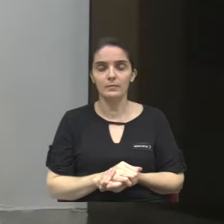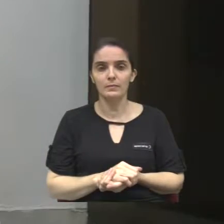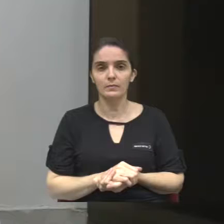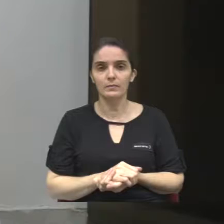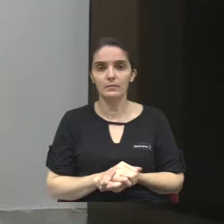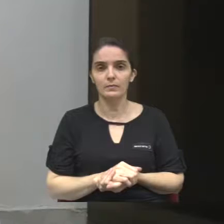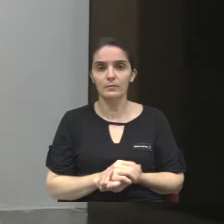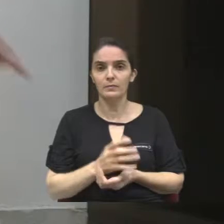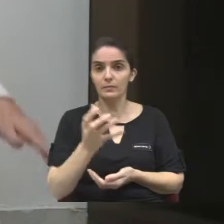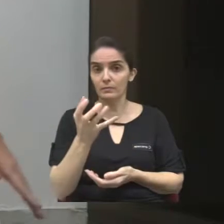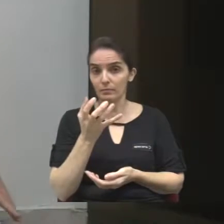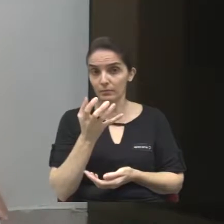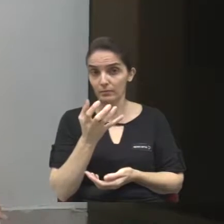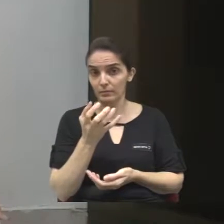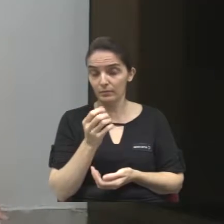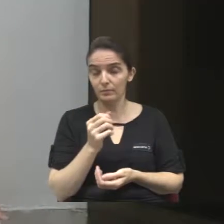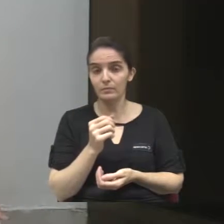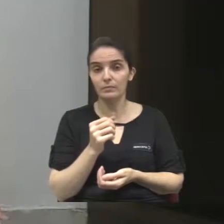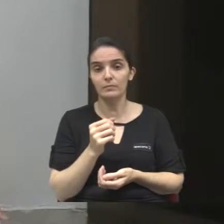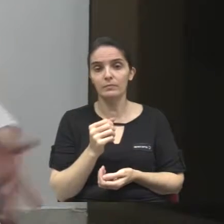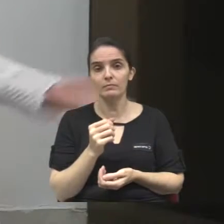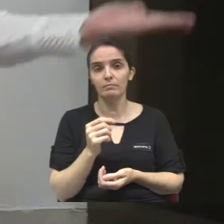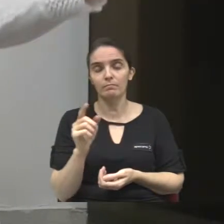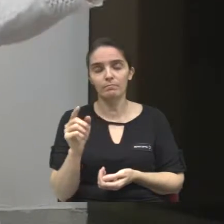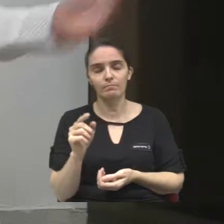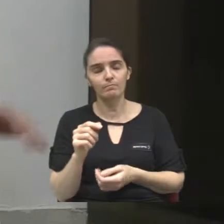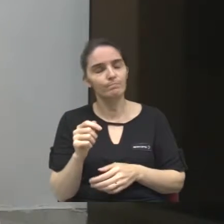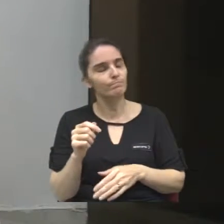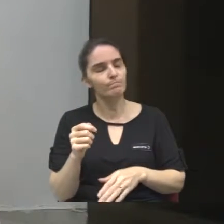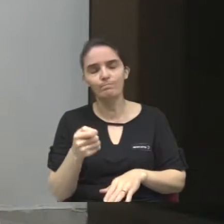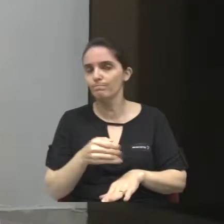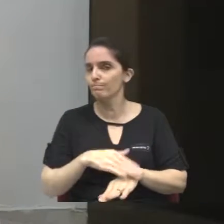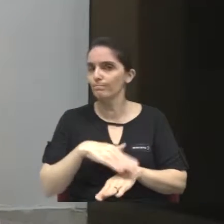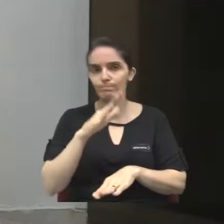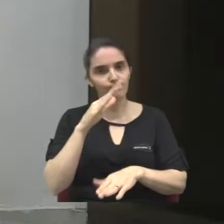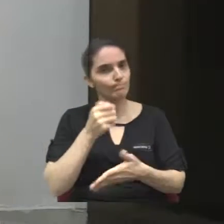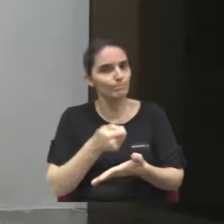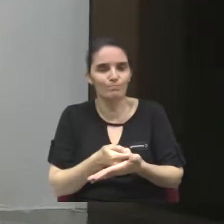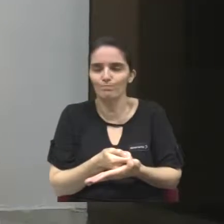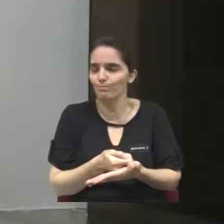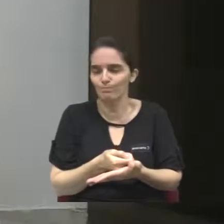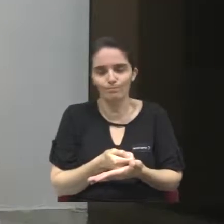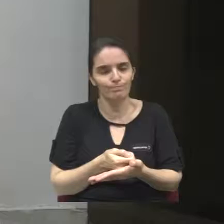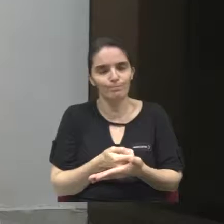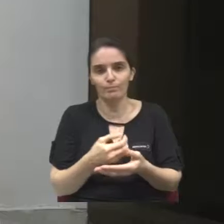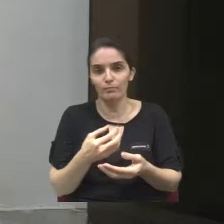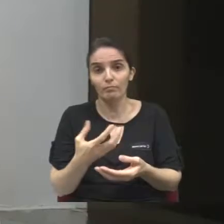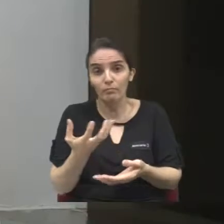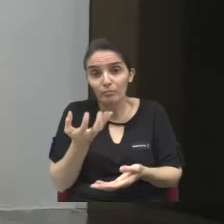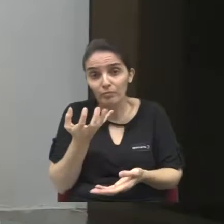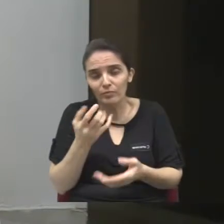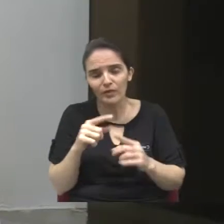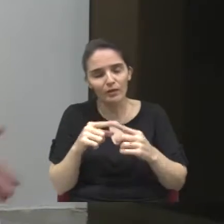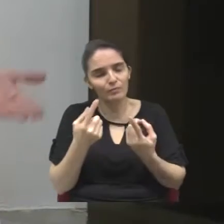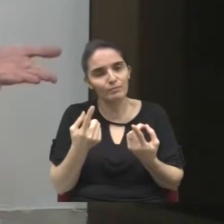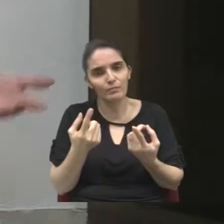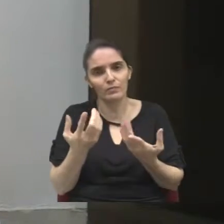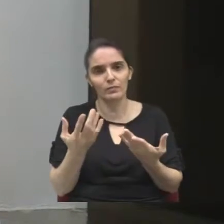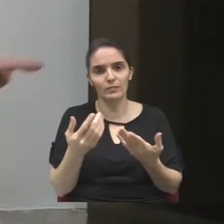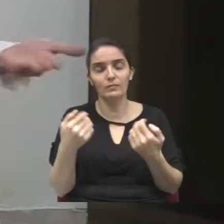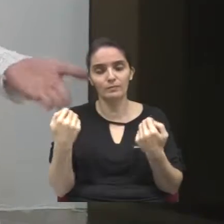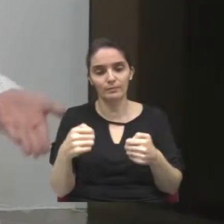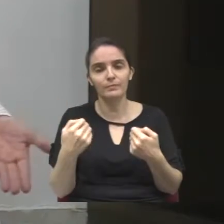possível não ter ocorrido o aumento, mas infelizmente sabemos que é feito em cima